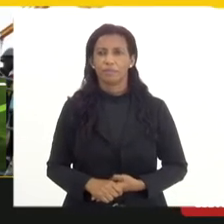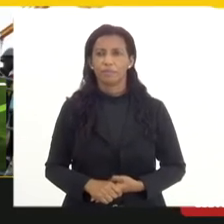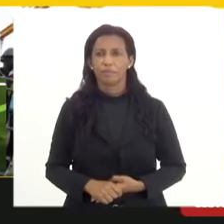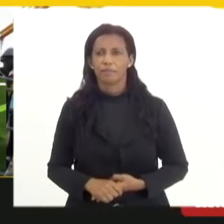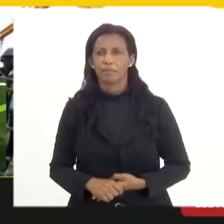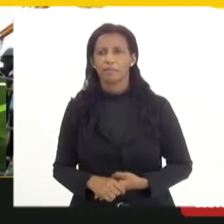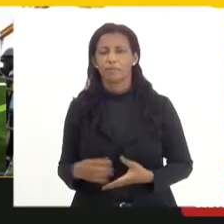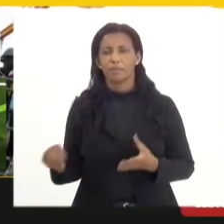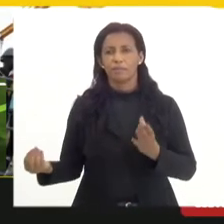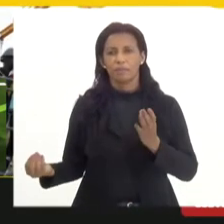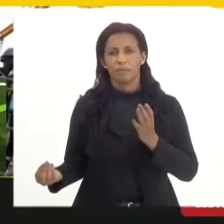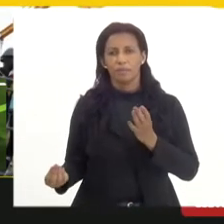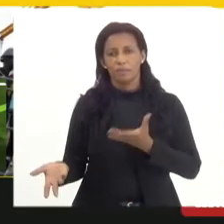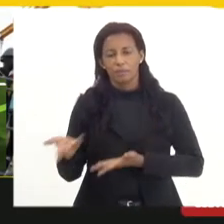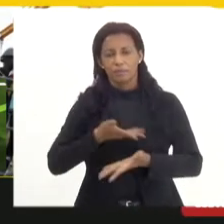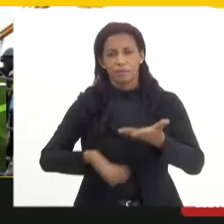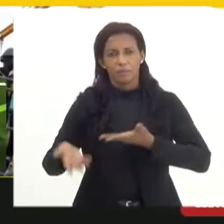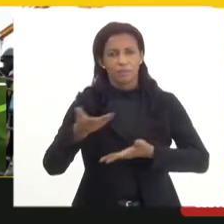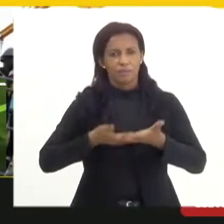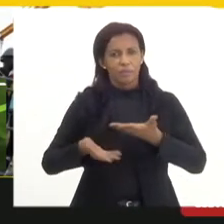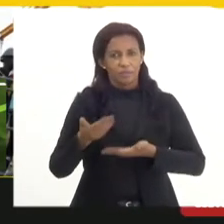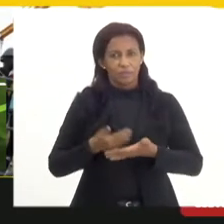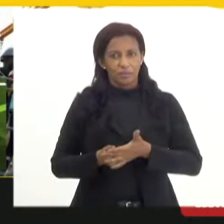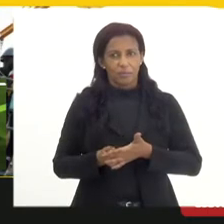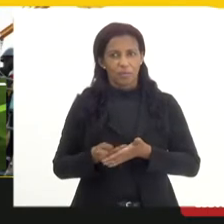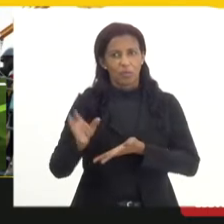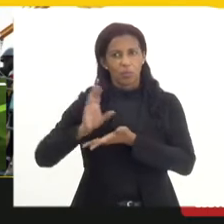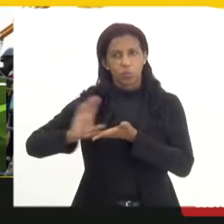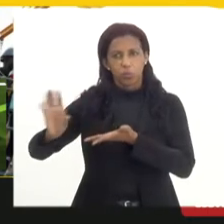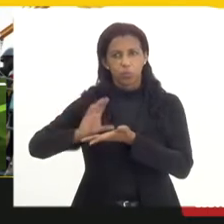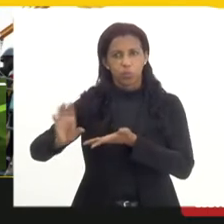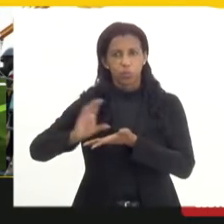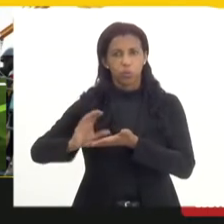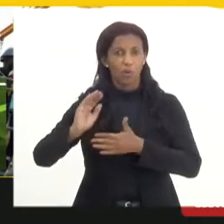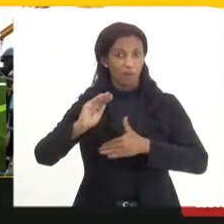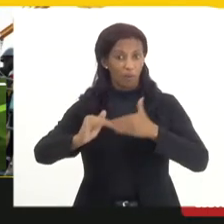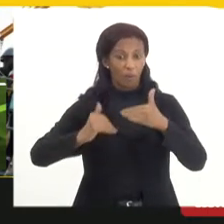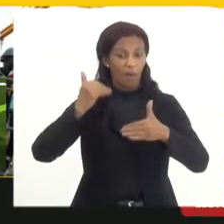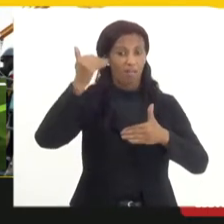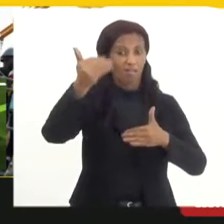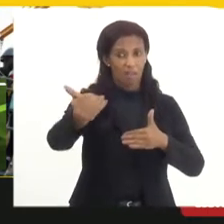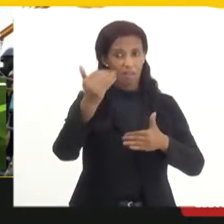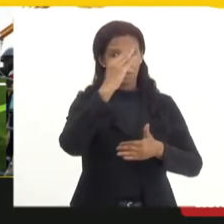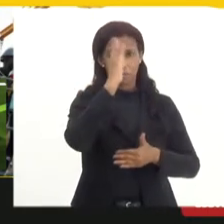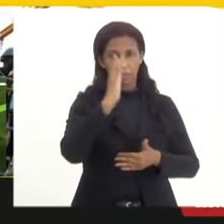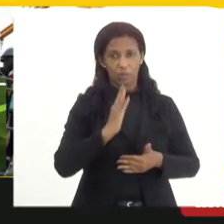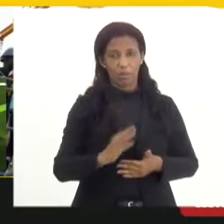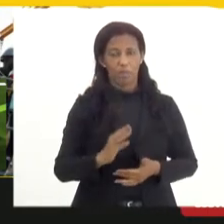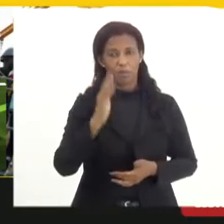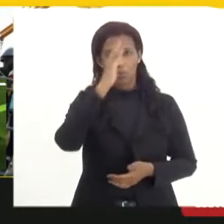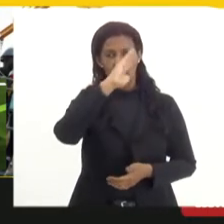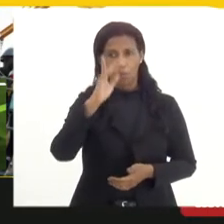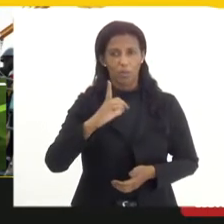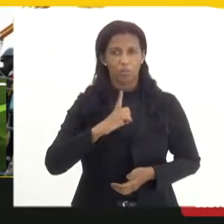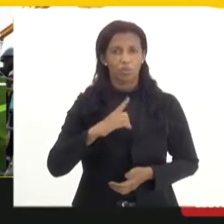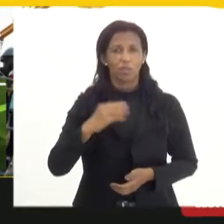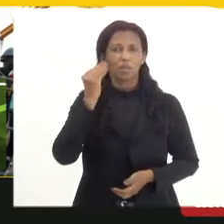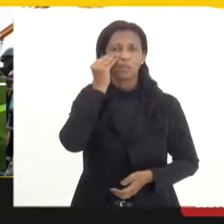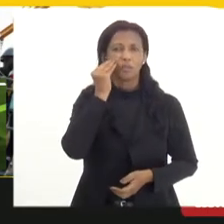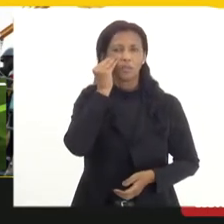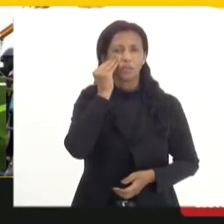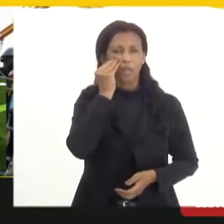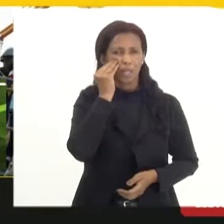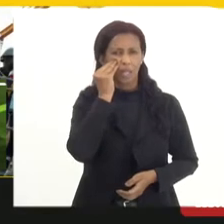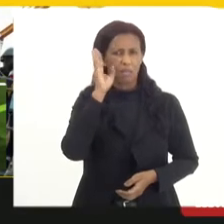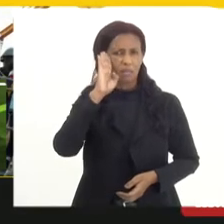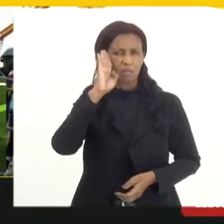Os investimentos da Shell com a indústria local vão além dos projetos que temos no Brasil. O Brasil possui experiência de